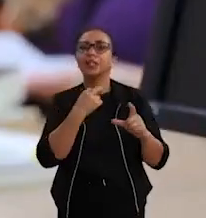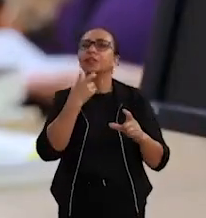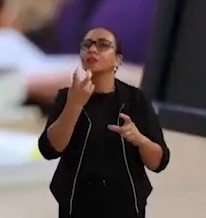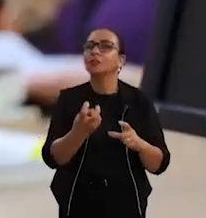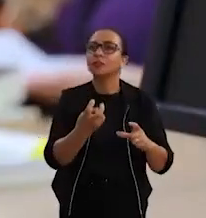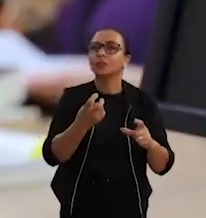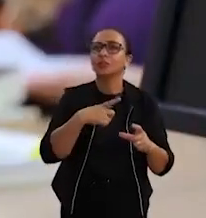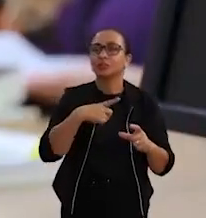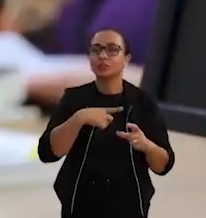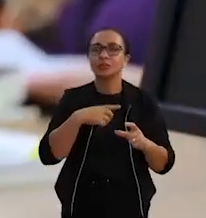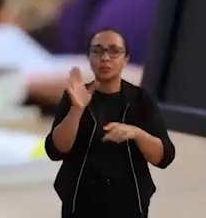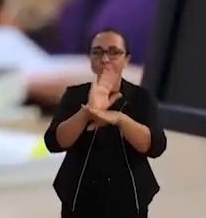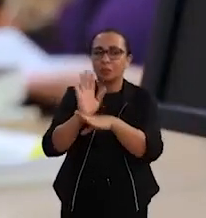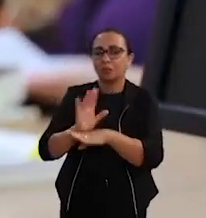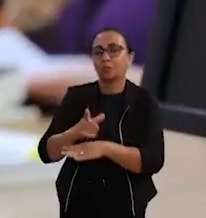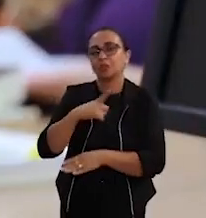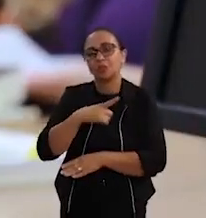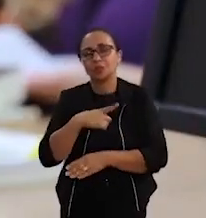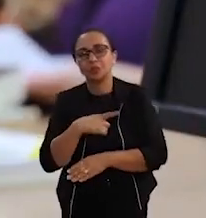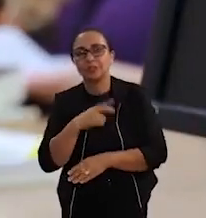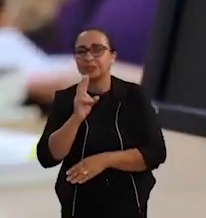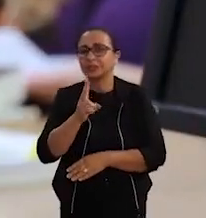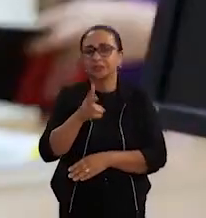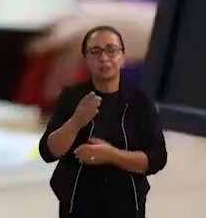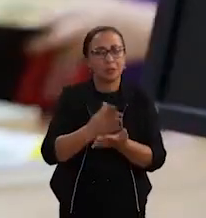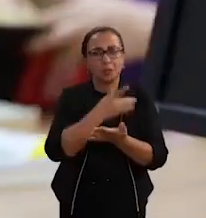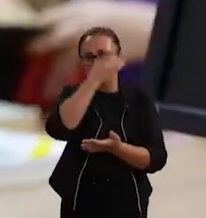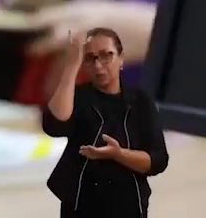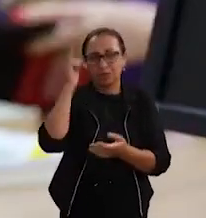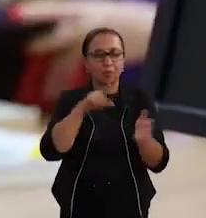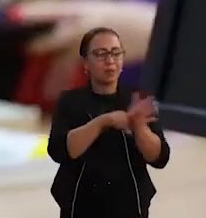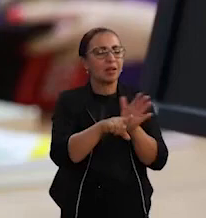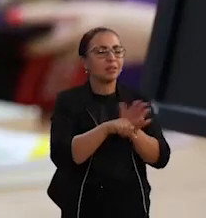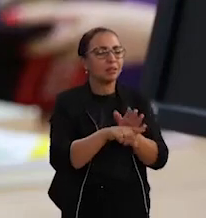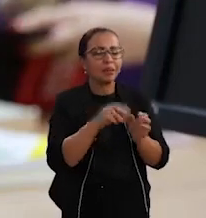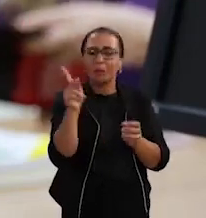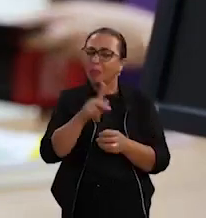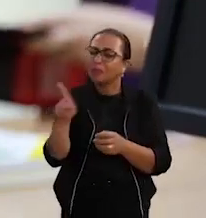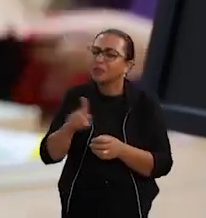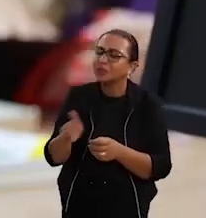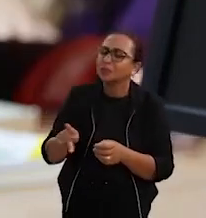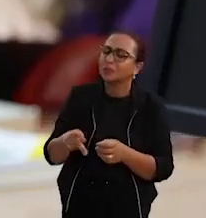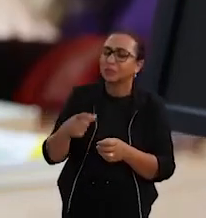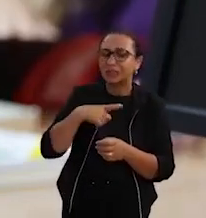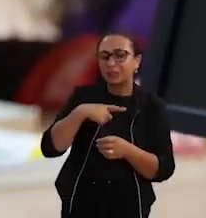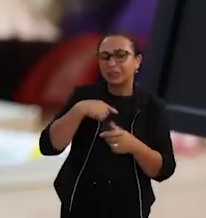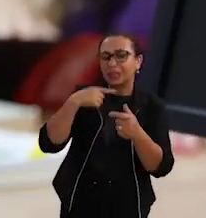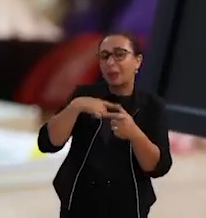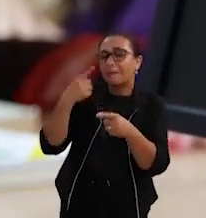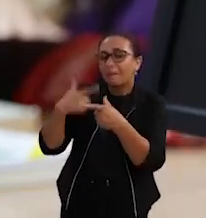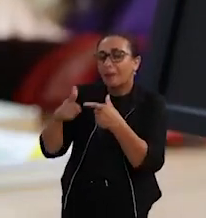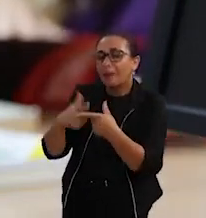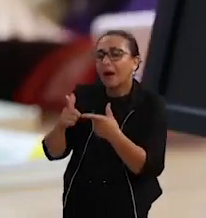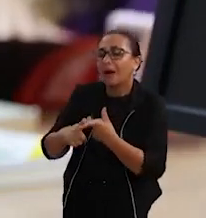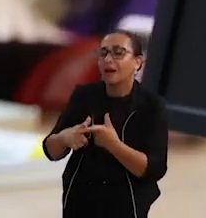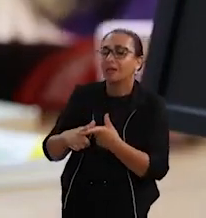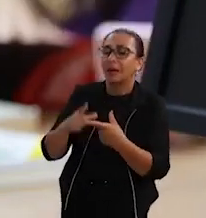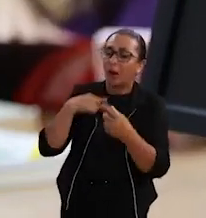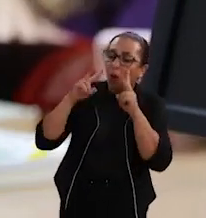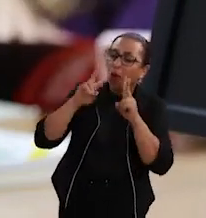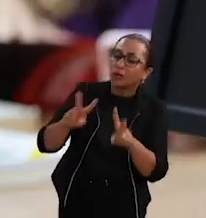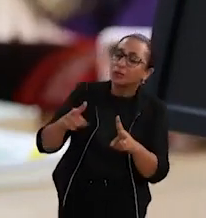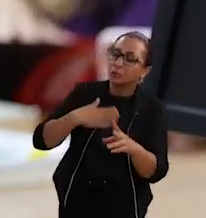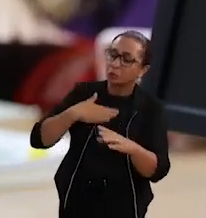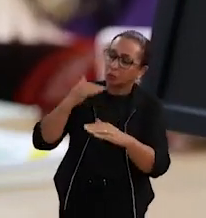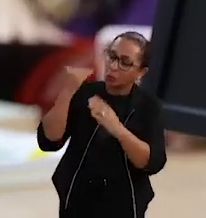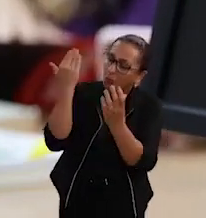abrir para que a voz saísse, para que o vídeo saísse. Sempre alguém chega para mim e pergunta: professora, eu estou com um problema